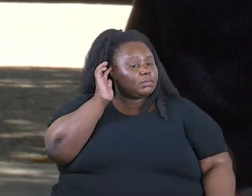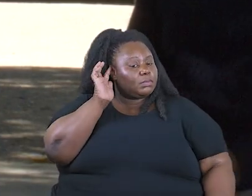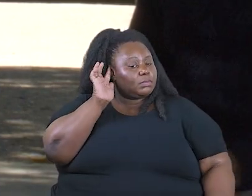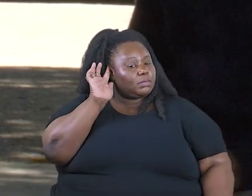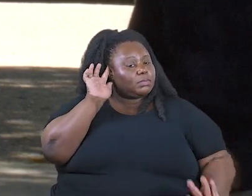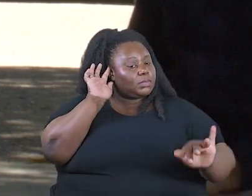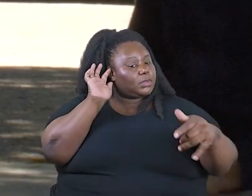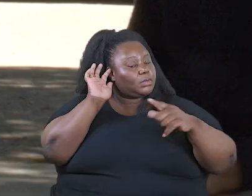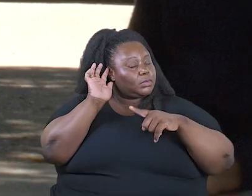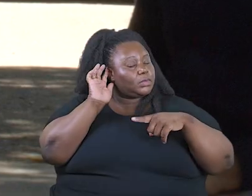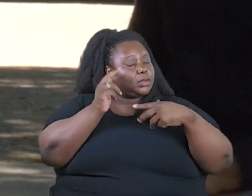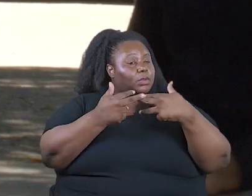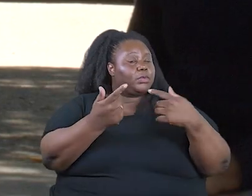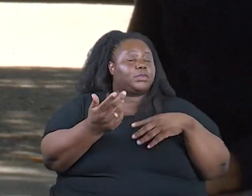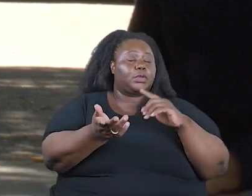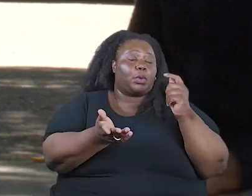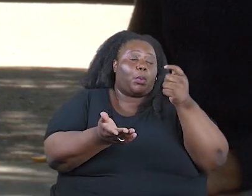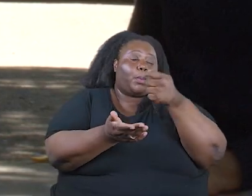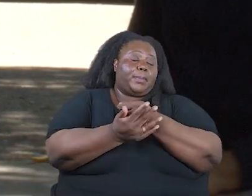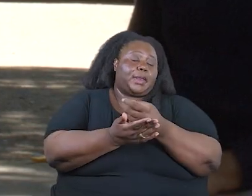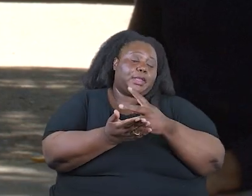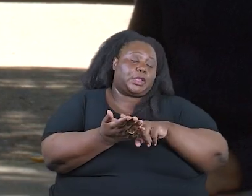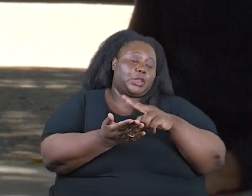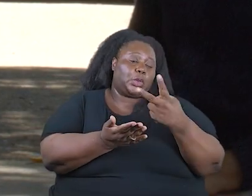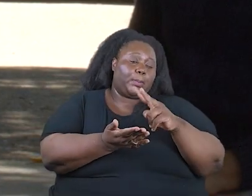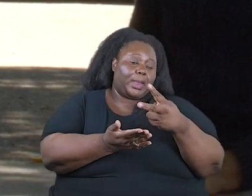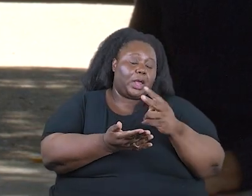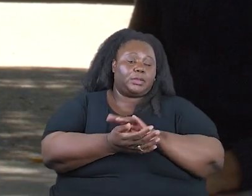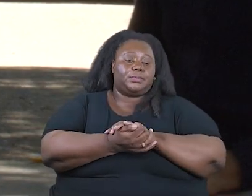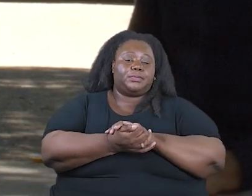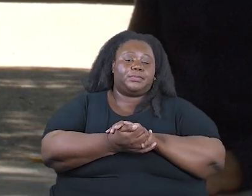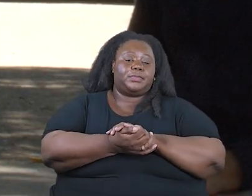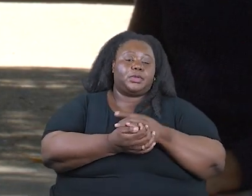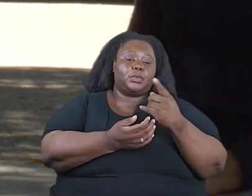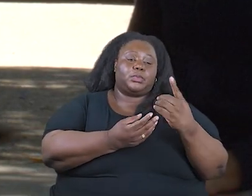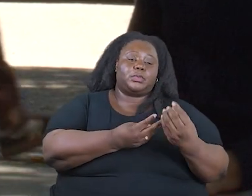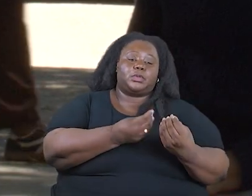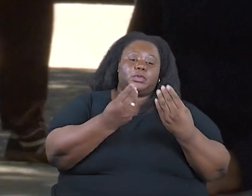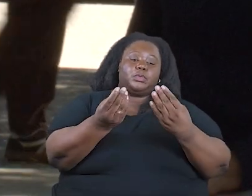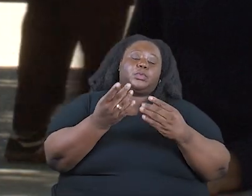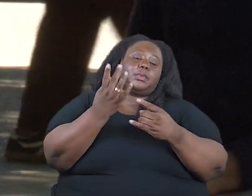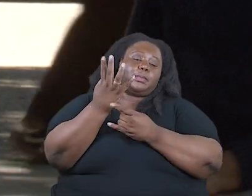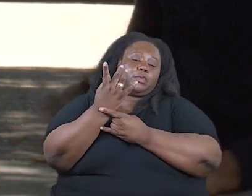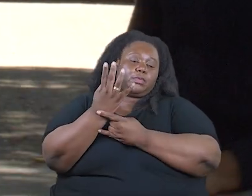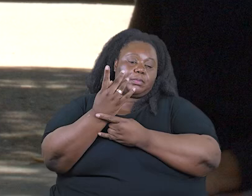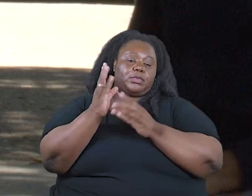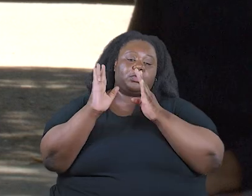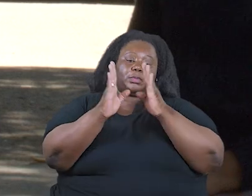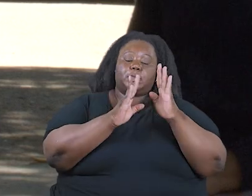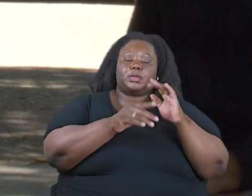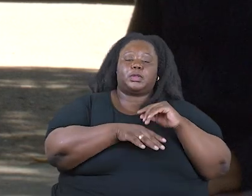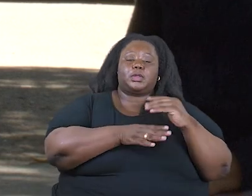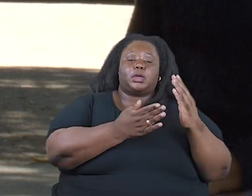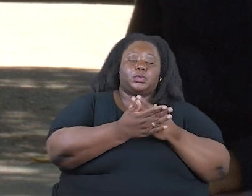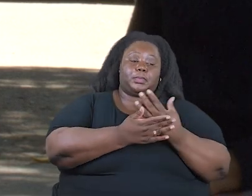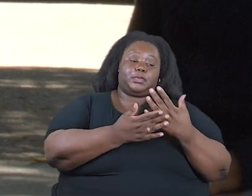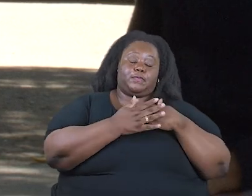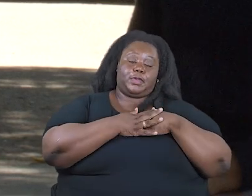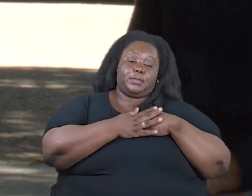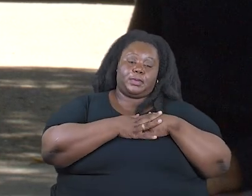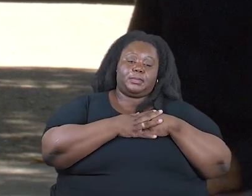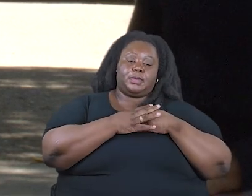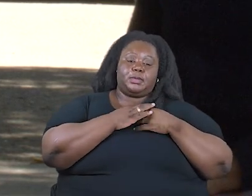Então tem muita coisa que eu comprei duplicata. Algumas eu doei para a biblioteca da UFMG, algumas ficaram